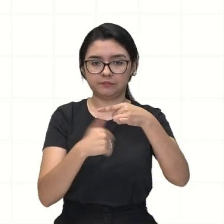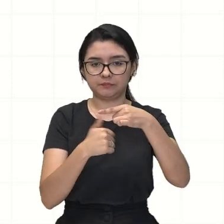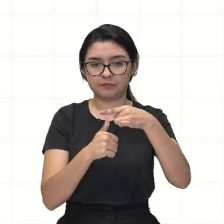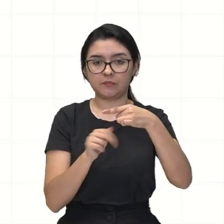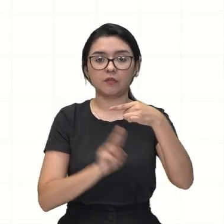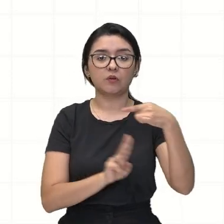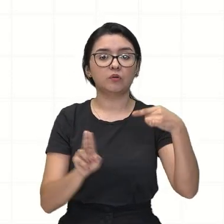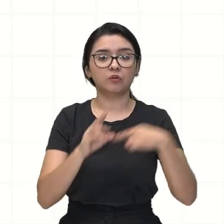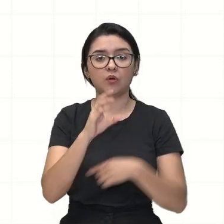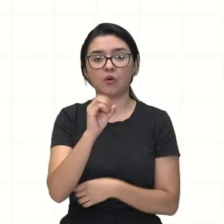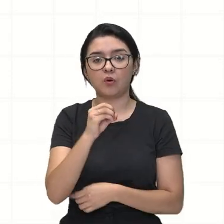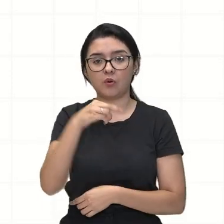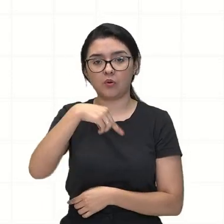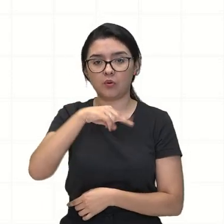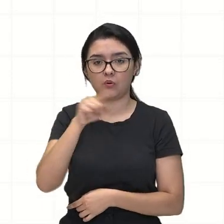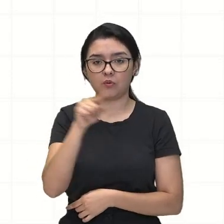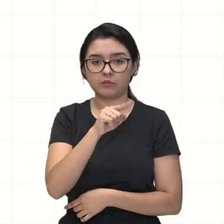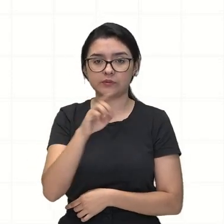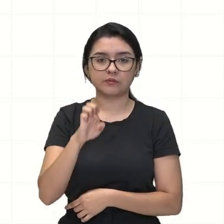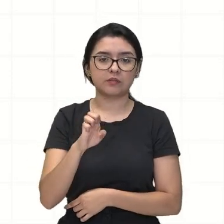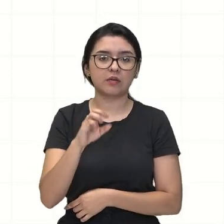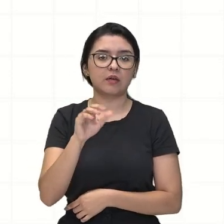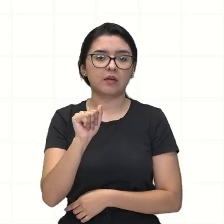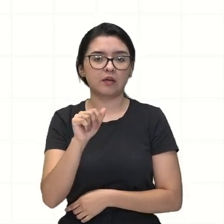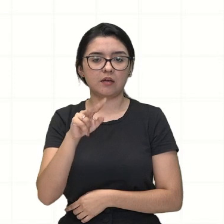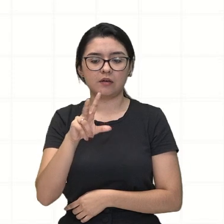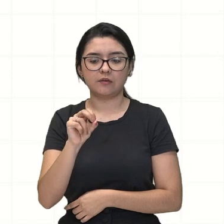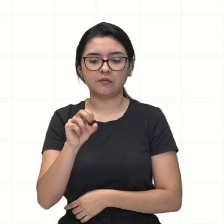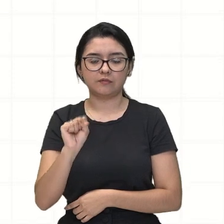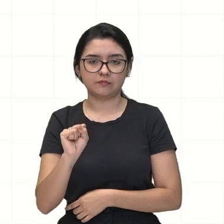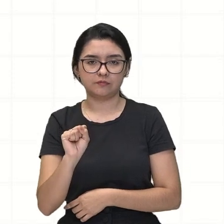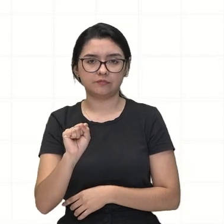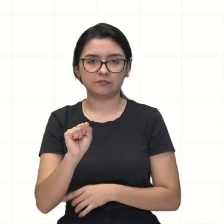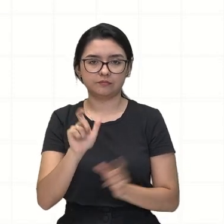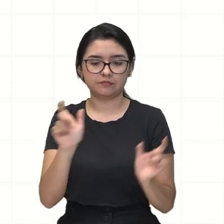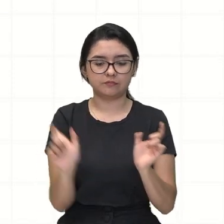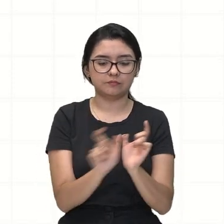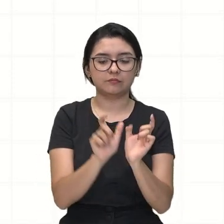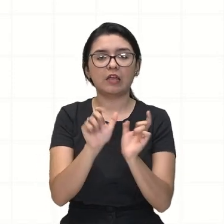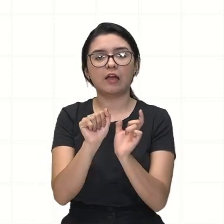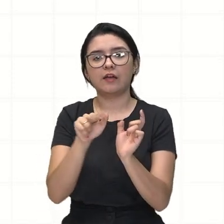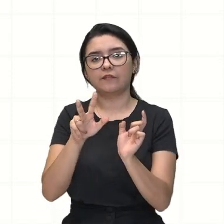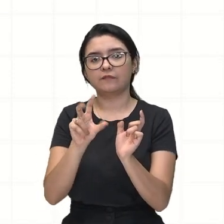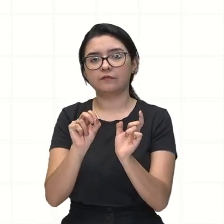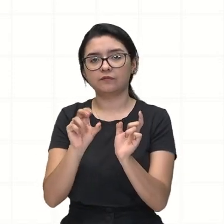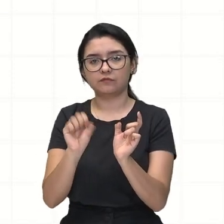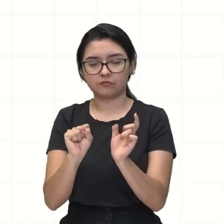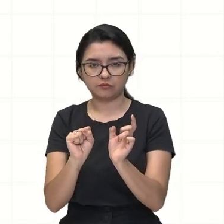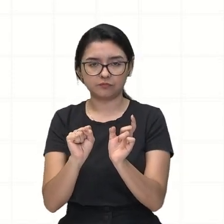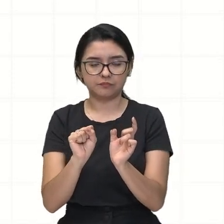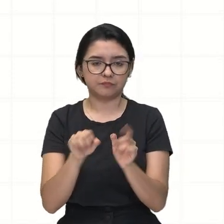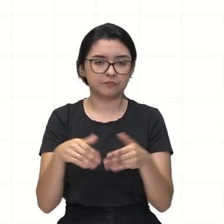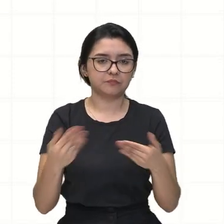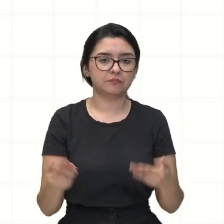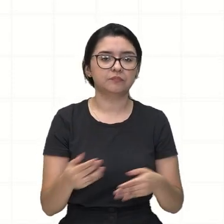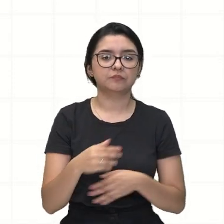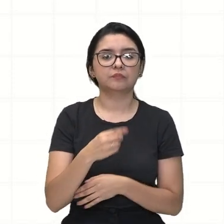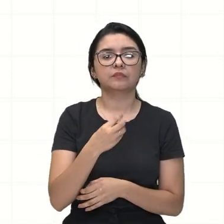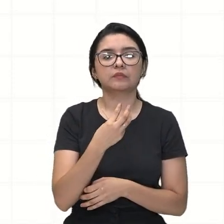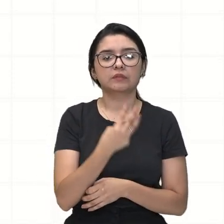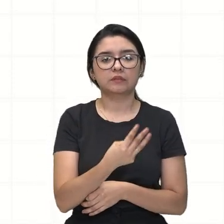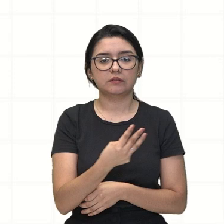11, nós vamos escrever, ó, a palavra 11 e acrescentar avos no final. E aí ficamos, então, com